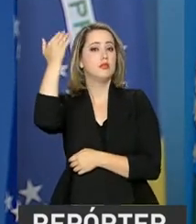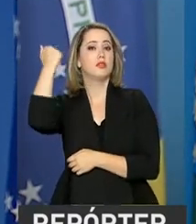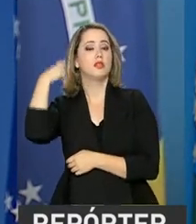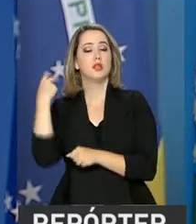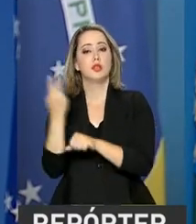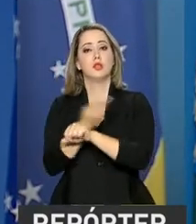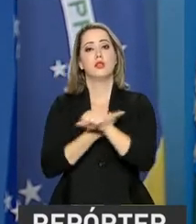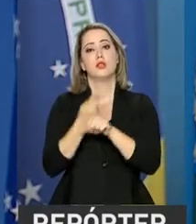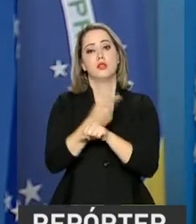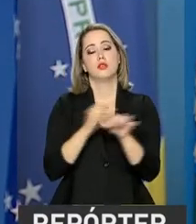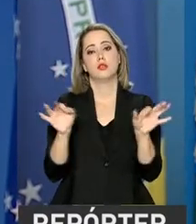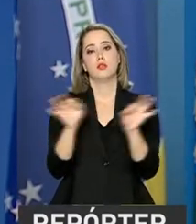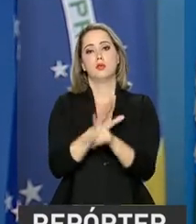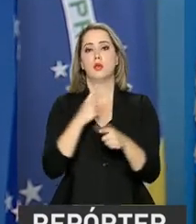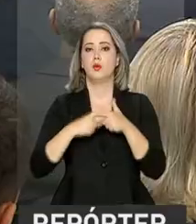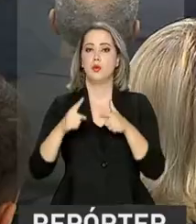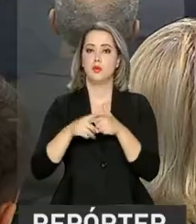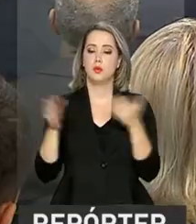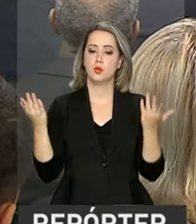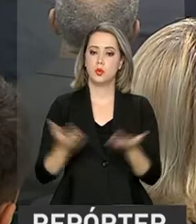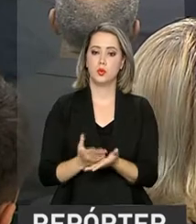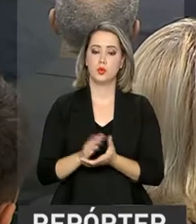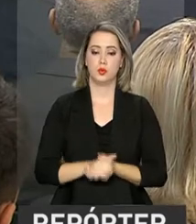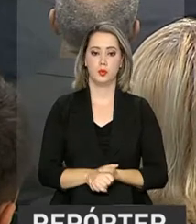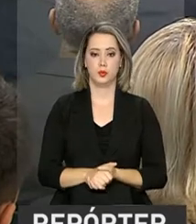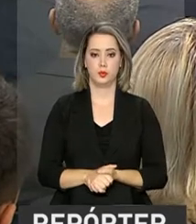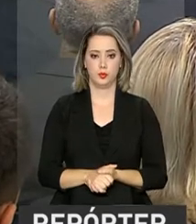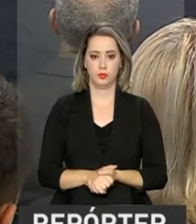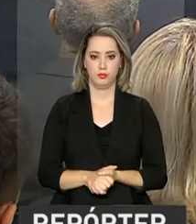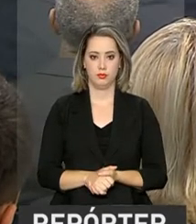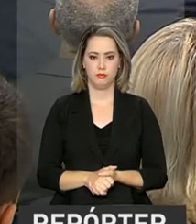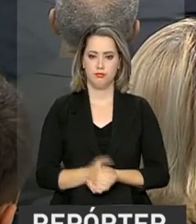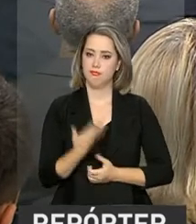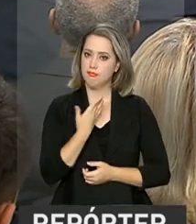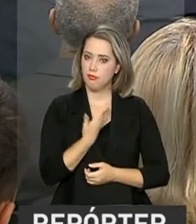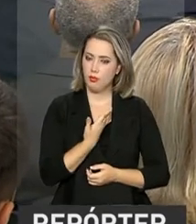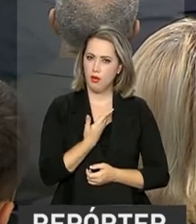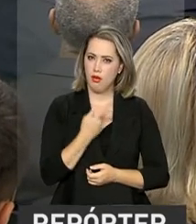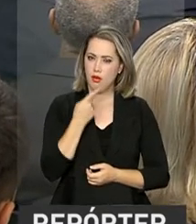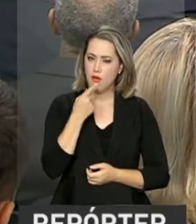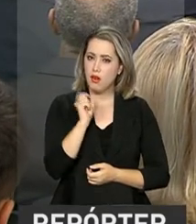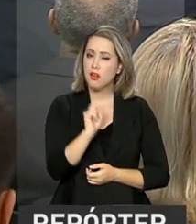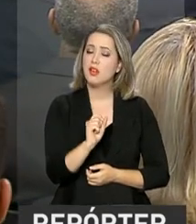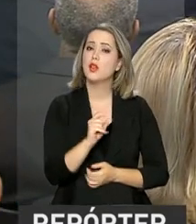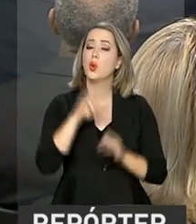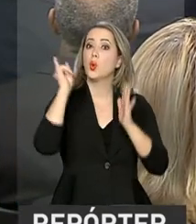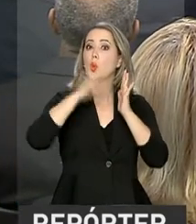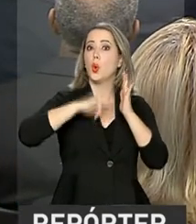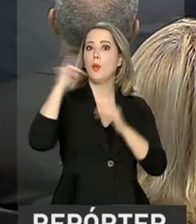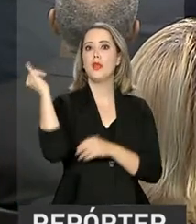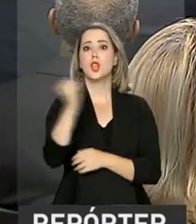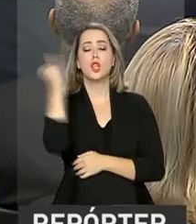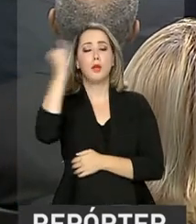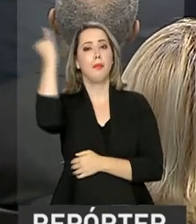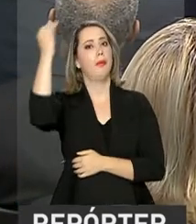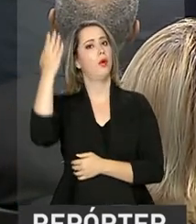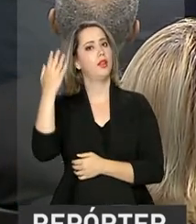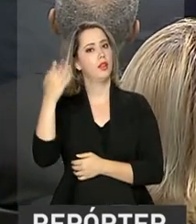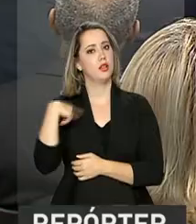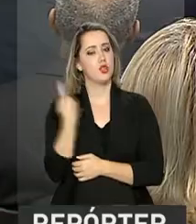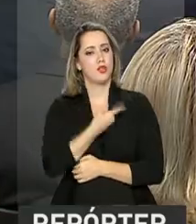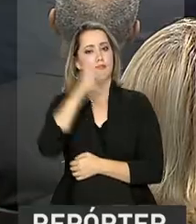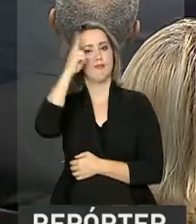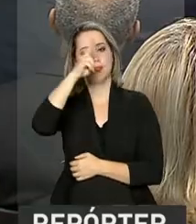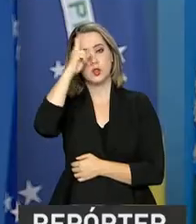soluções dos problemas atuais documentos importantíssimos que nos relembram a história do brasil e aqui